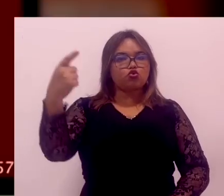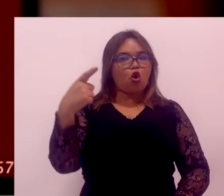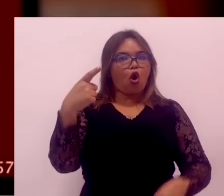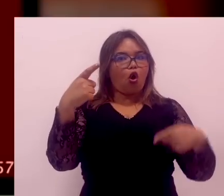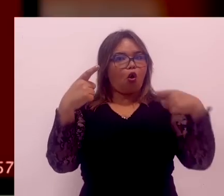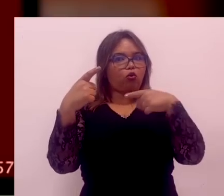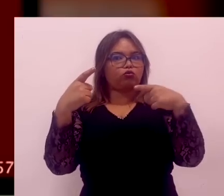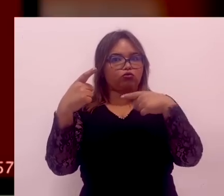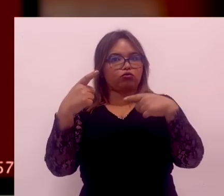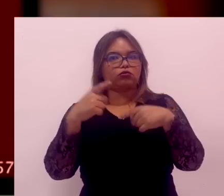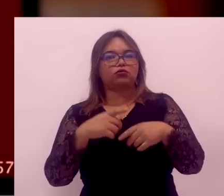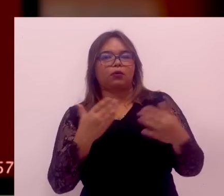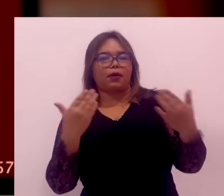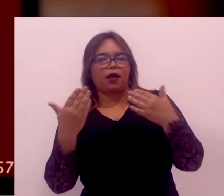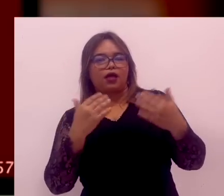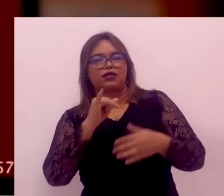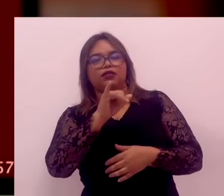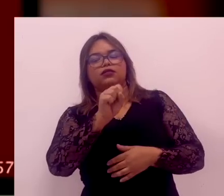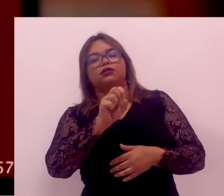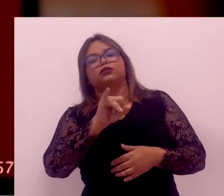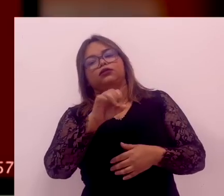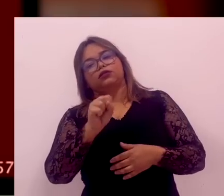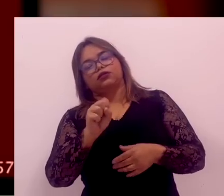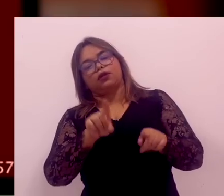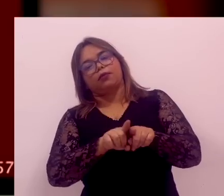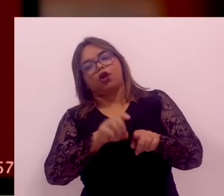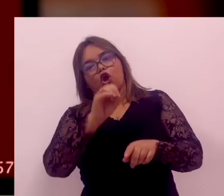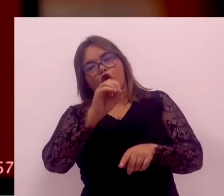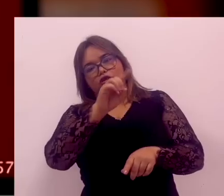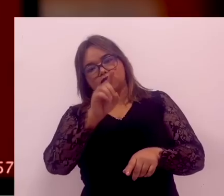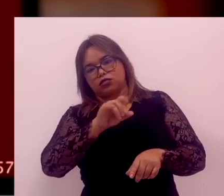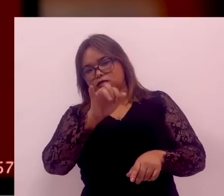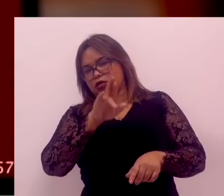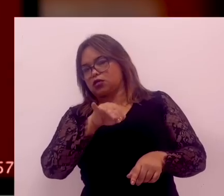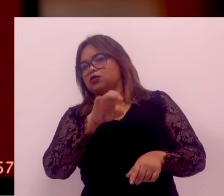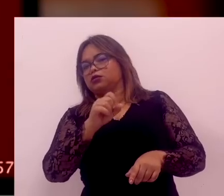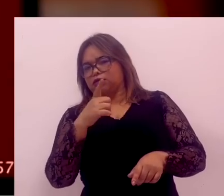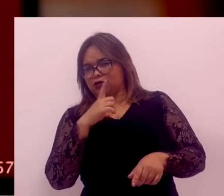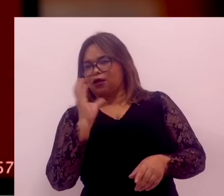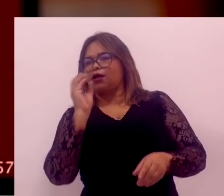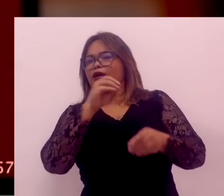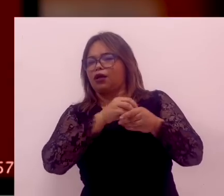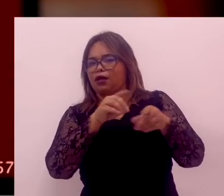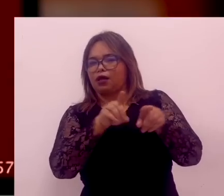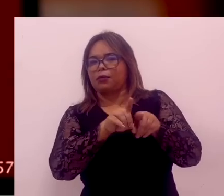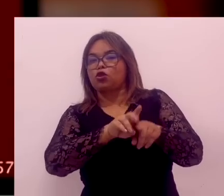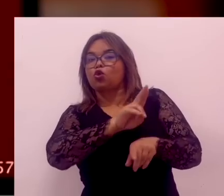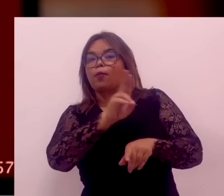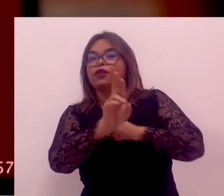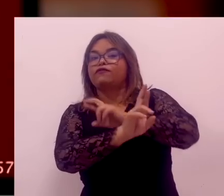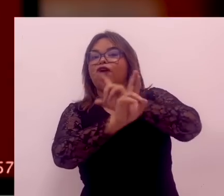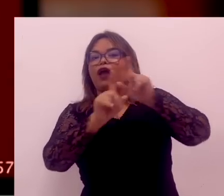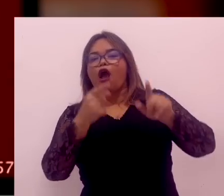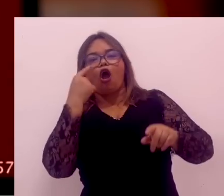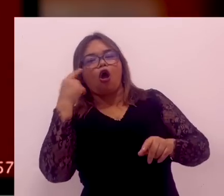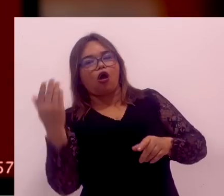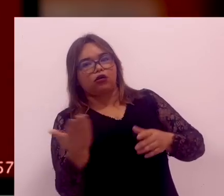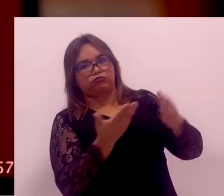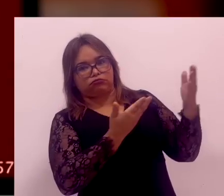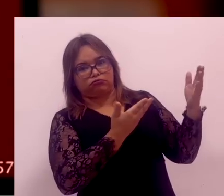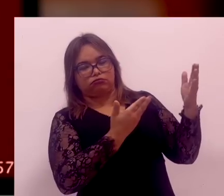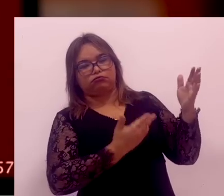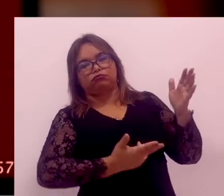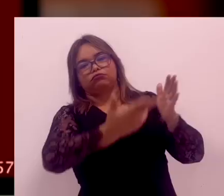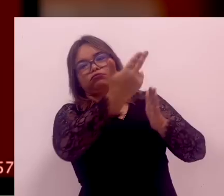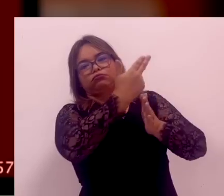Eles estão aqui. Eles são Fuxi e Nua. Ali estão eles nos desenhos daquela caverna. E